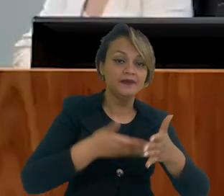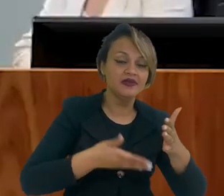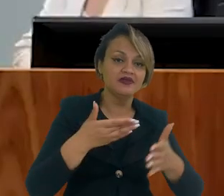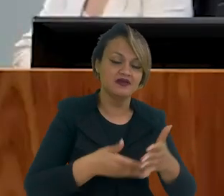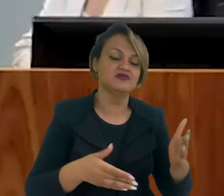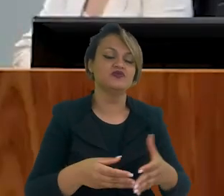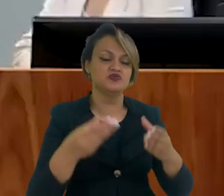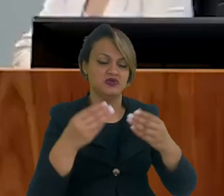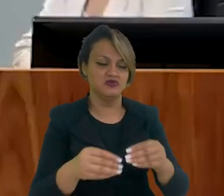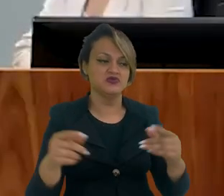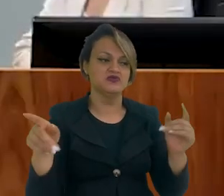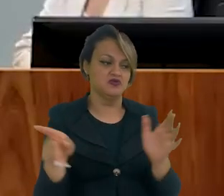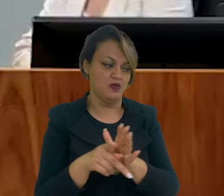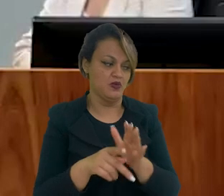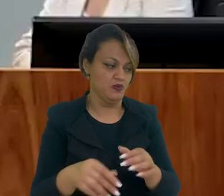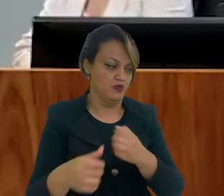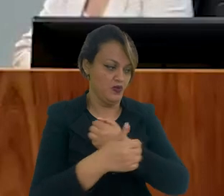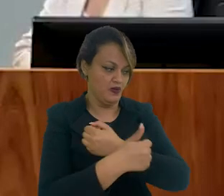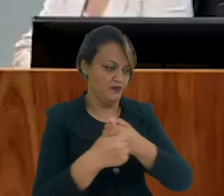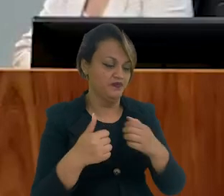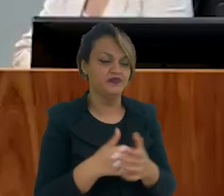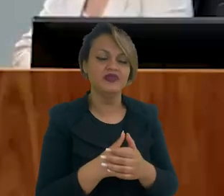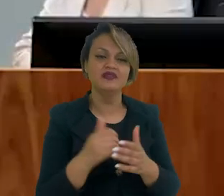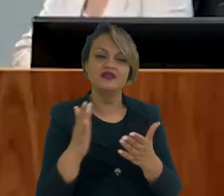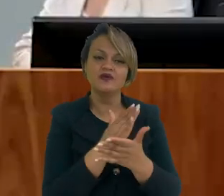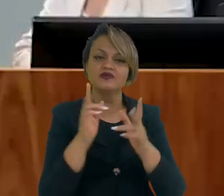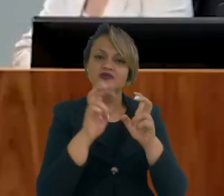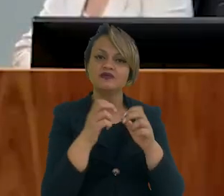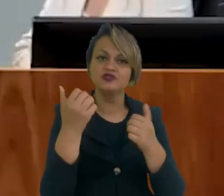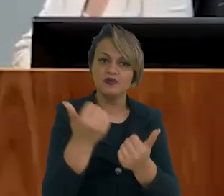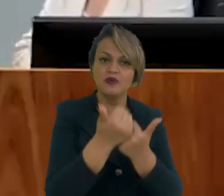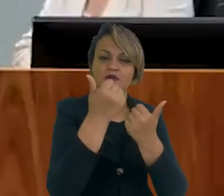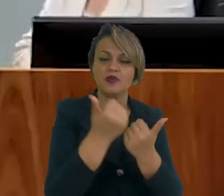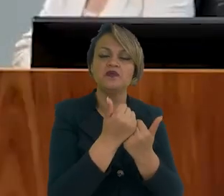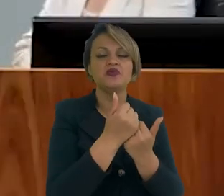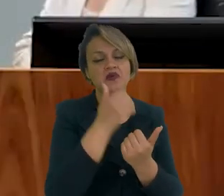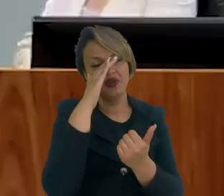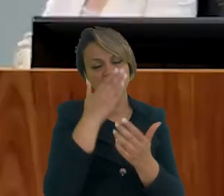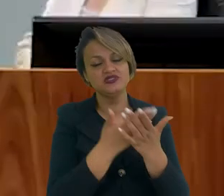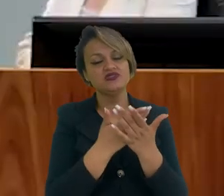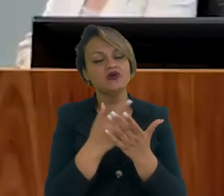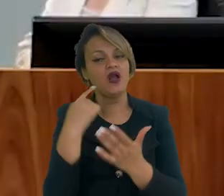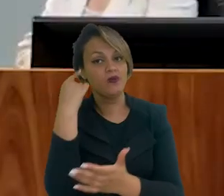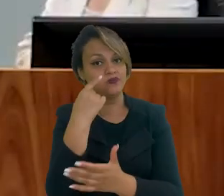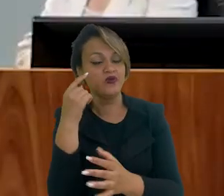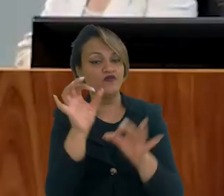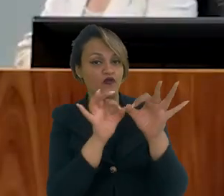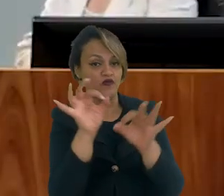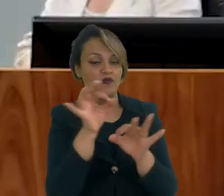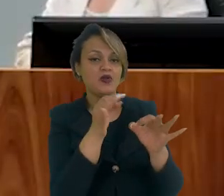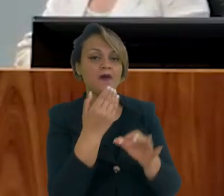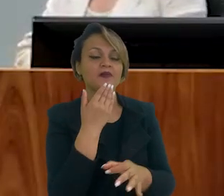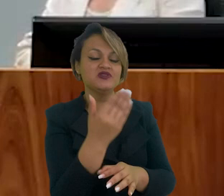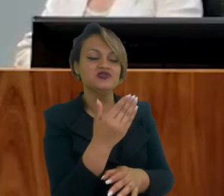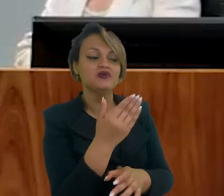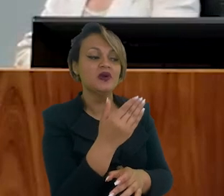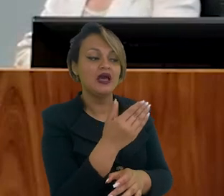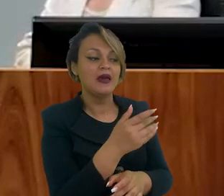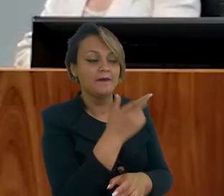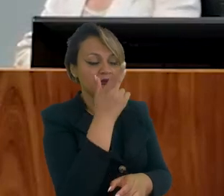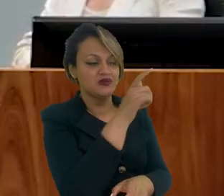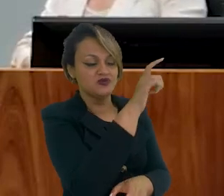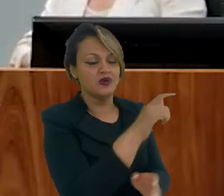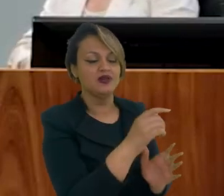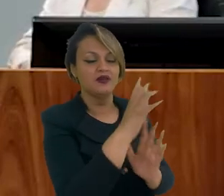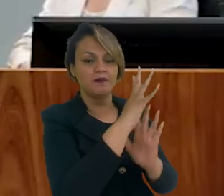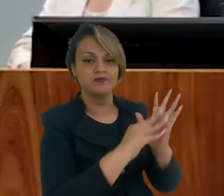é um caso clássico né então eu não fico dentro daquela limitação para foto dando uma moral eu tenho alguns pontos de apoio Eu acho